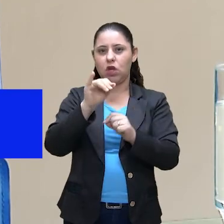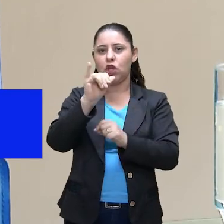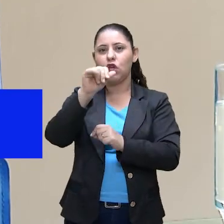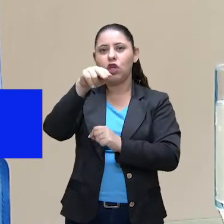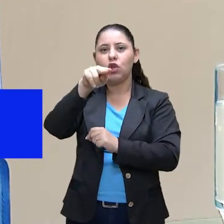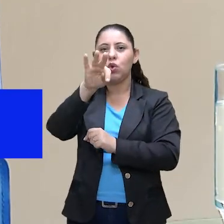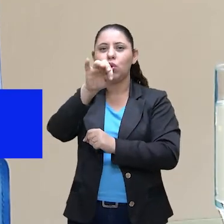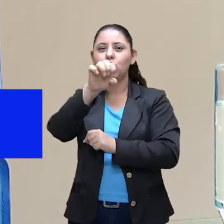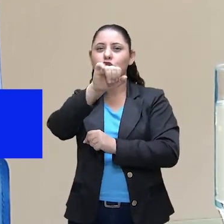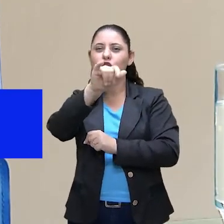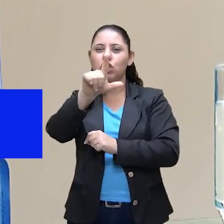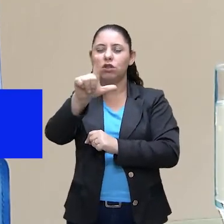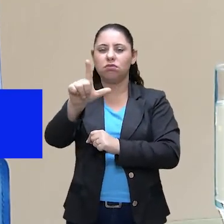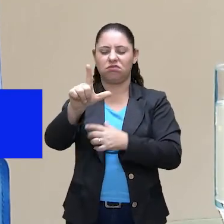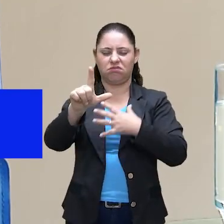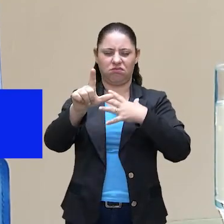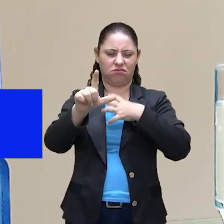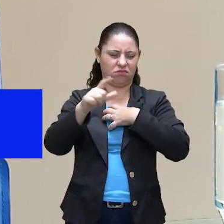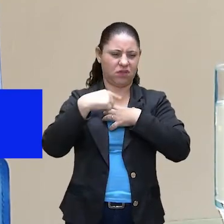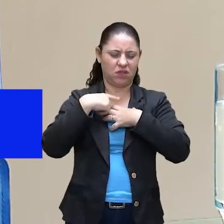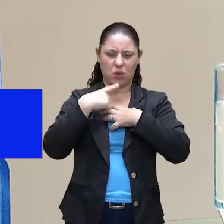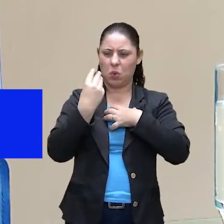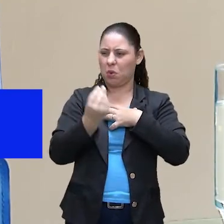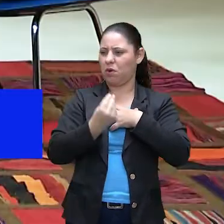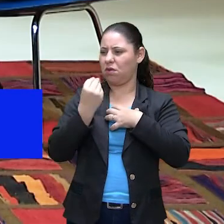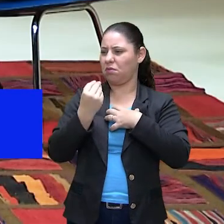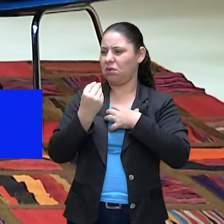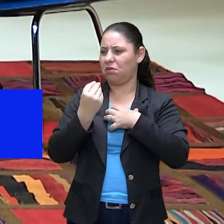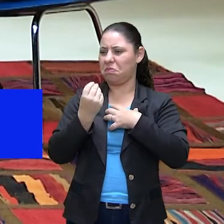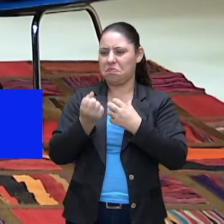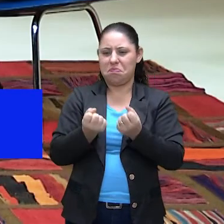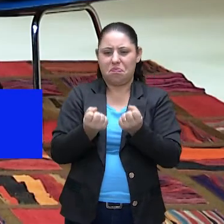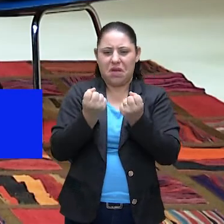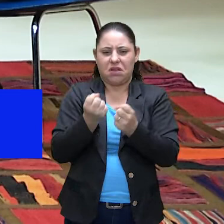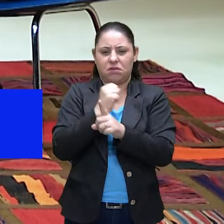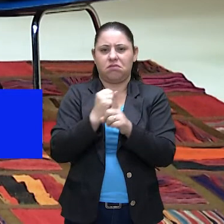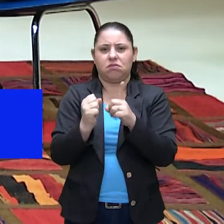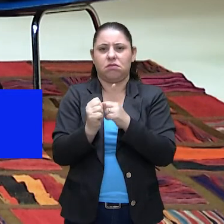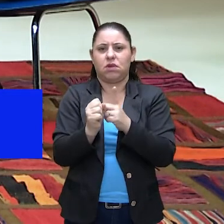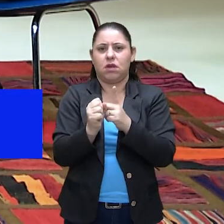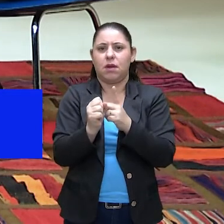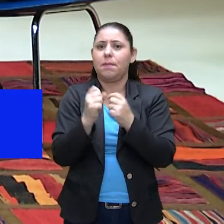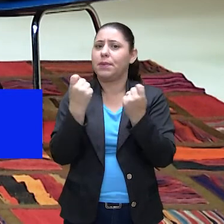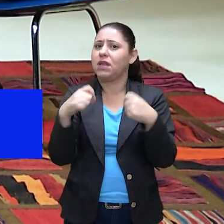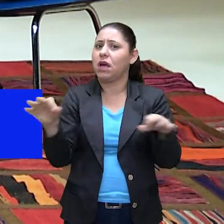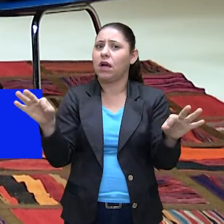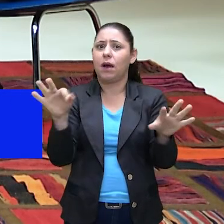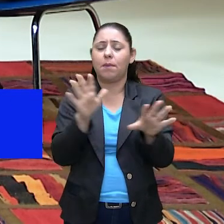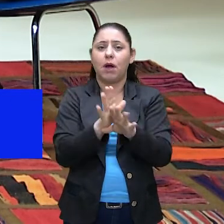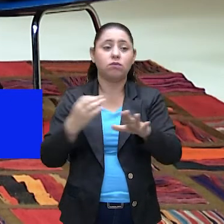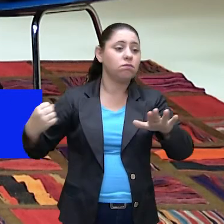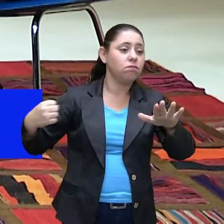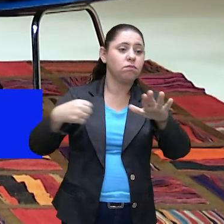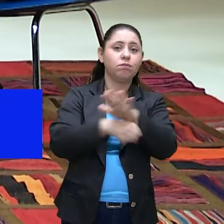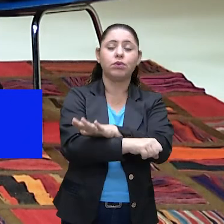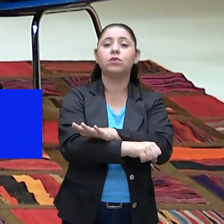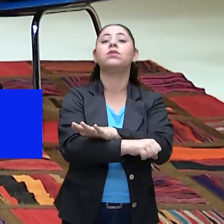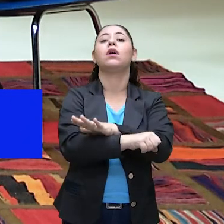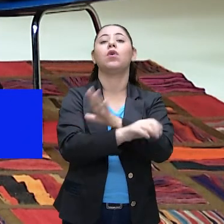uma inutilidade para si mesmo, possivelmente se nota como se fosse um estorvo social. E isso nós temos que